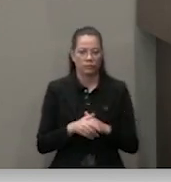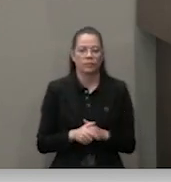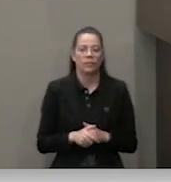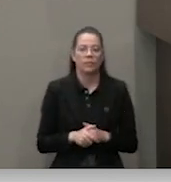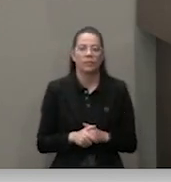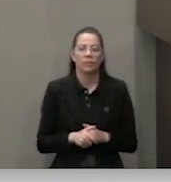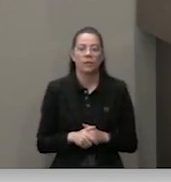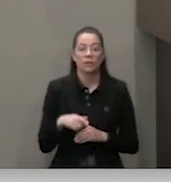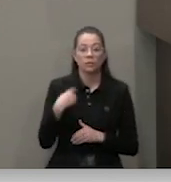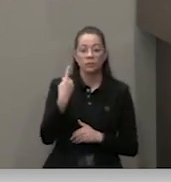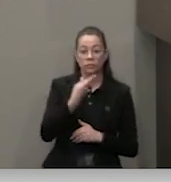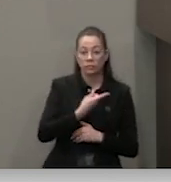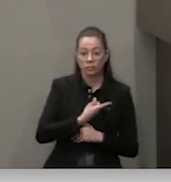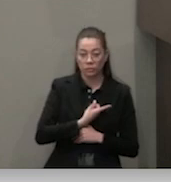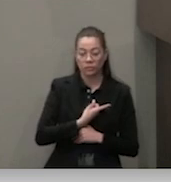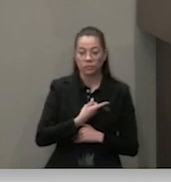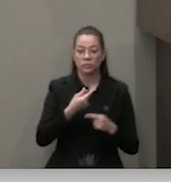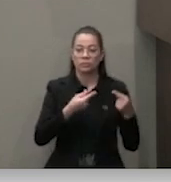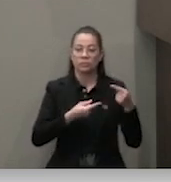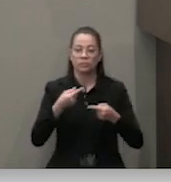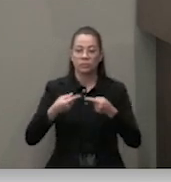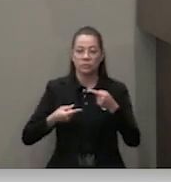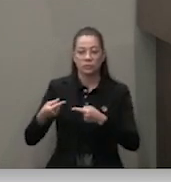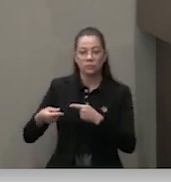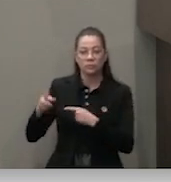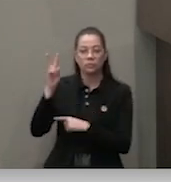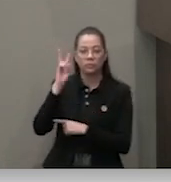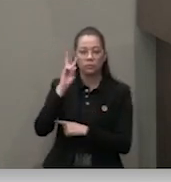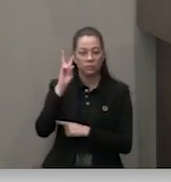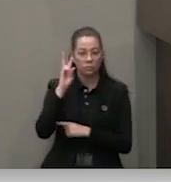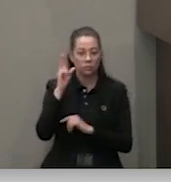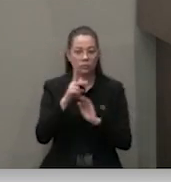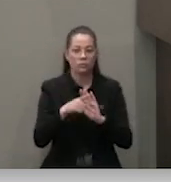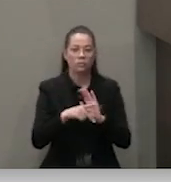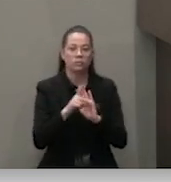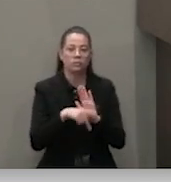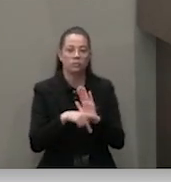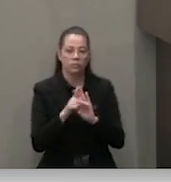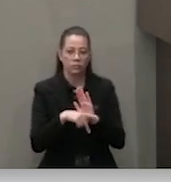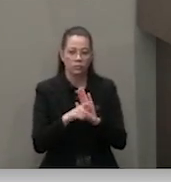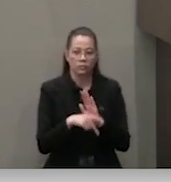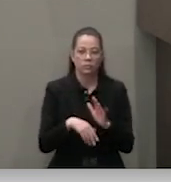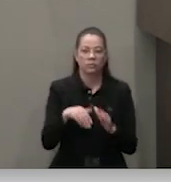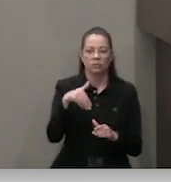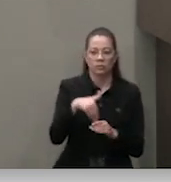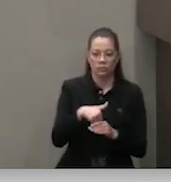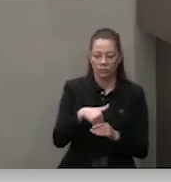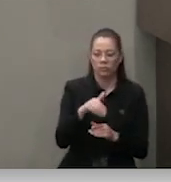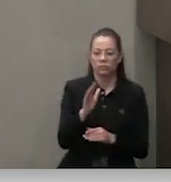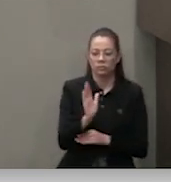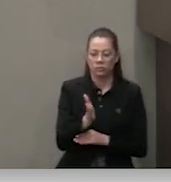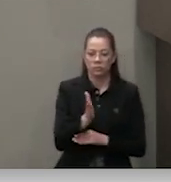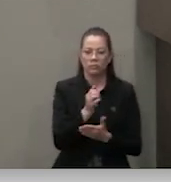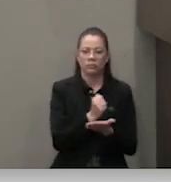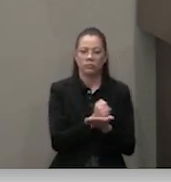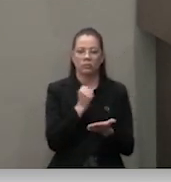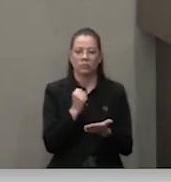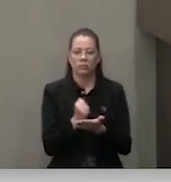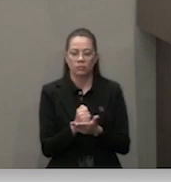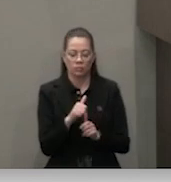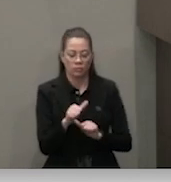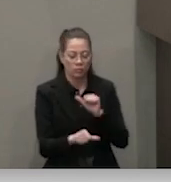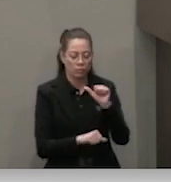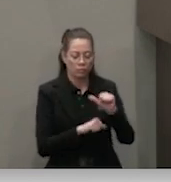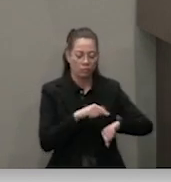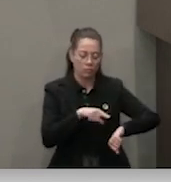então nós eh discutimos segunda-feira um projeto foi a votação né para contratação para mudança